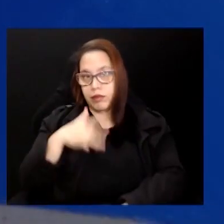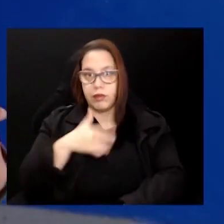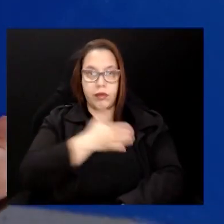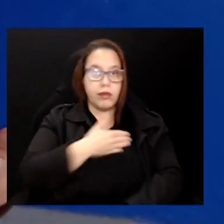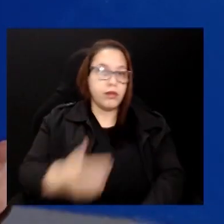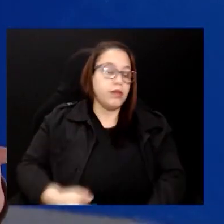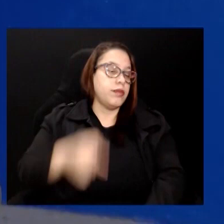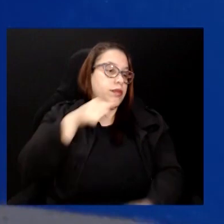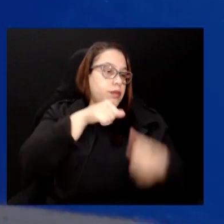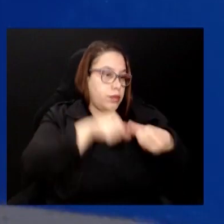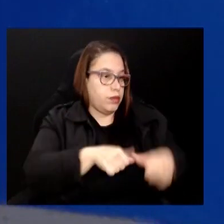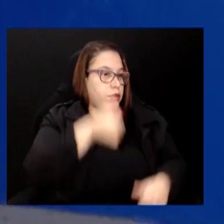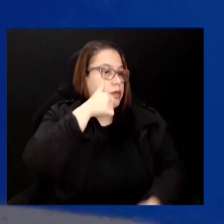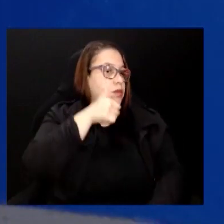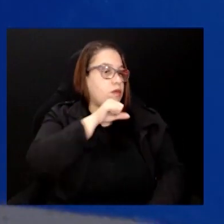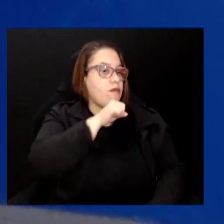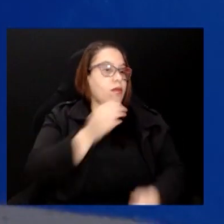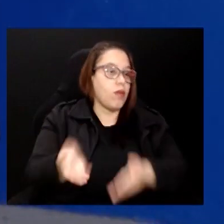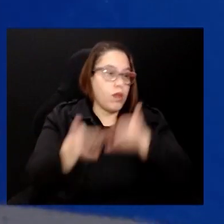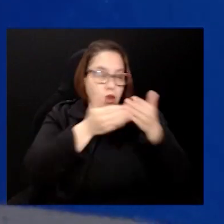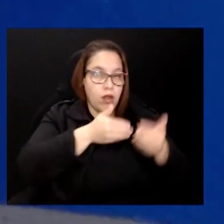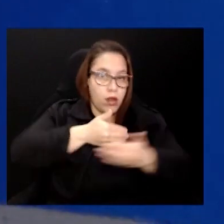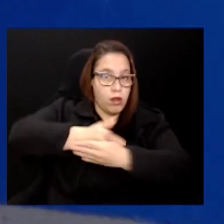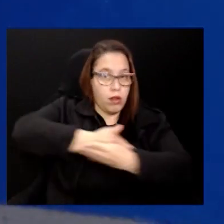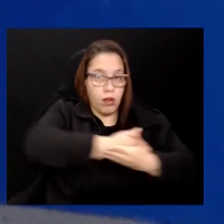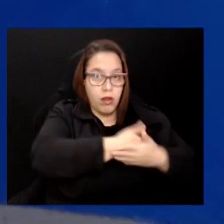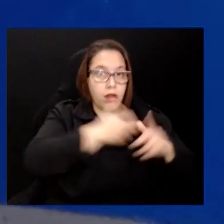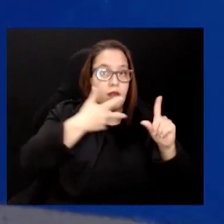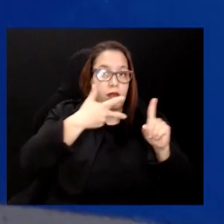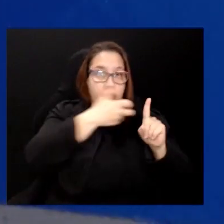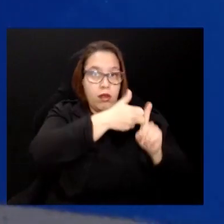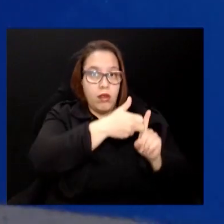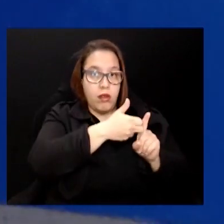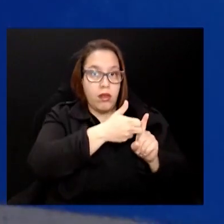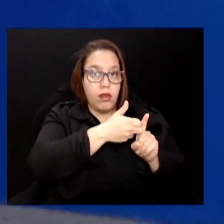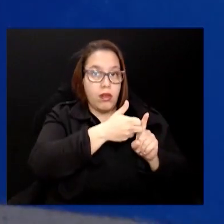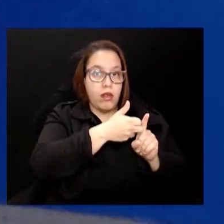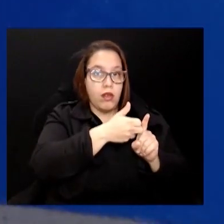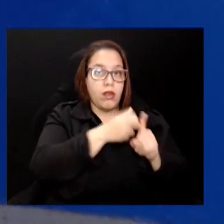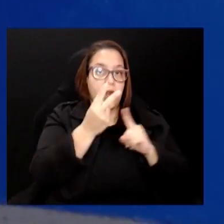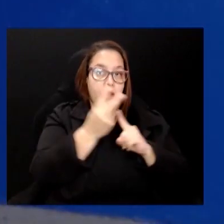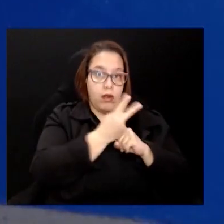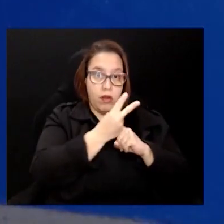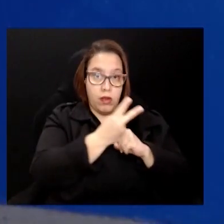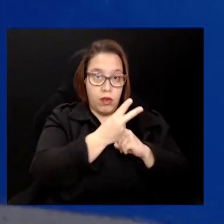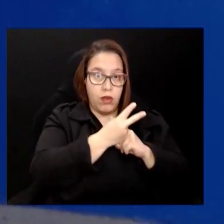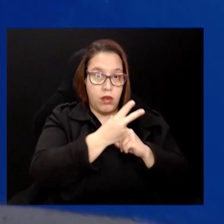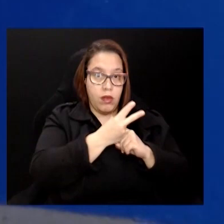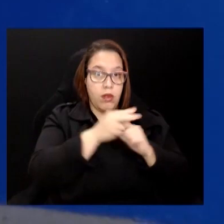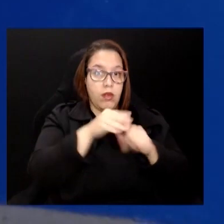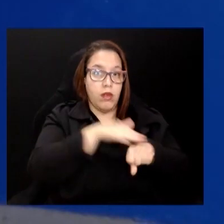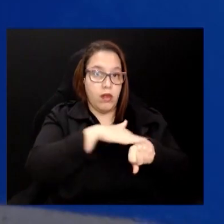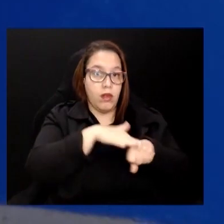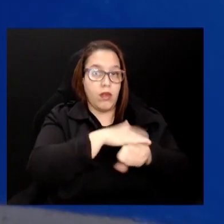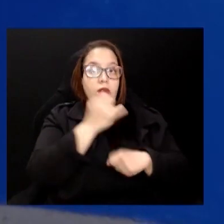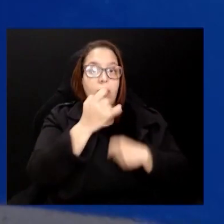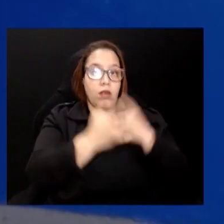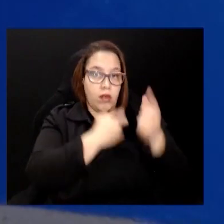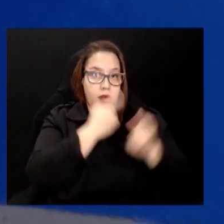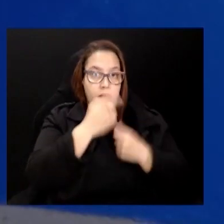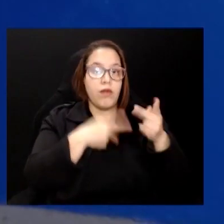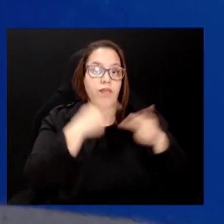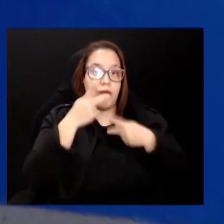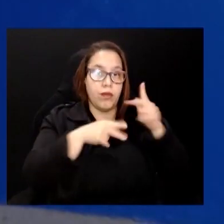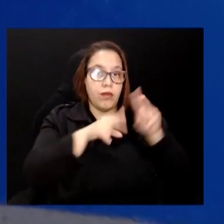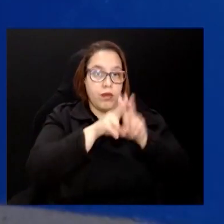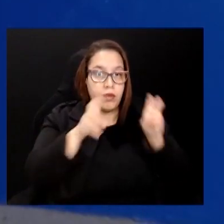já trouxeram seus bebês para tomar a vacina para ficarem protegidos. E eu conversei com algumas delas que falaram sobre a